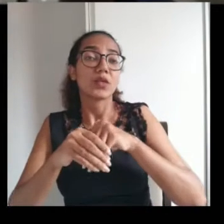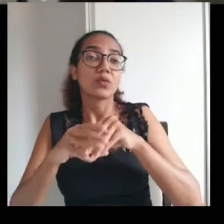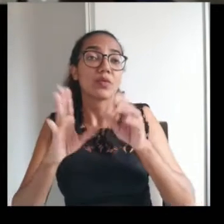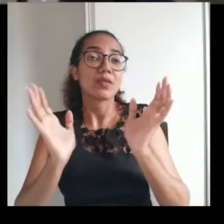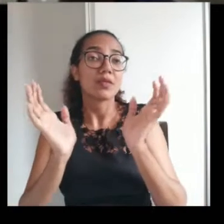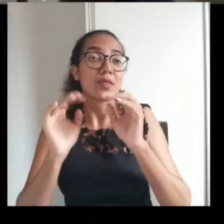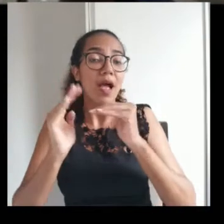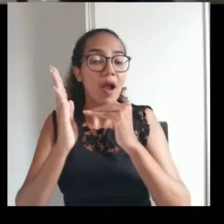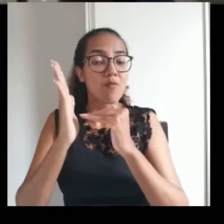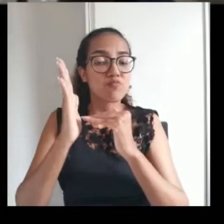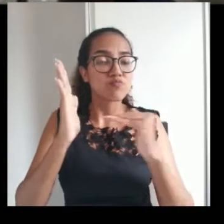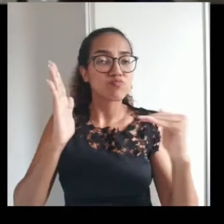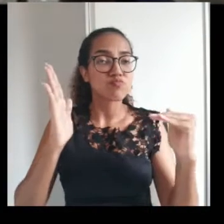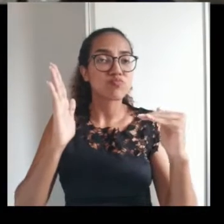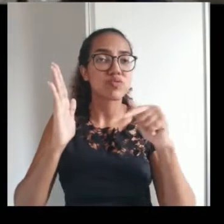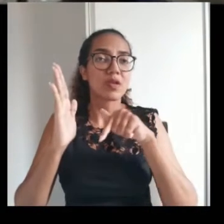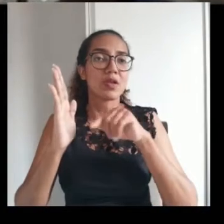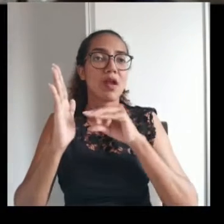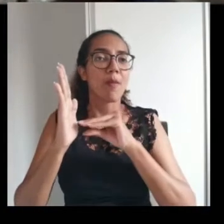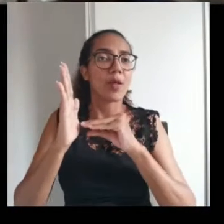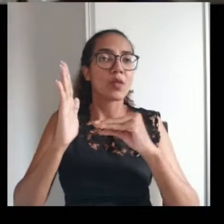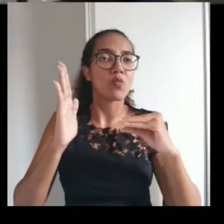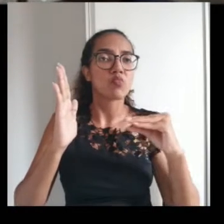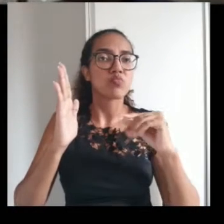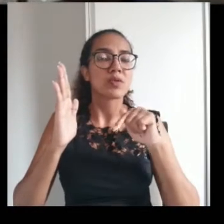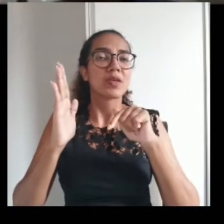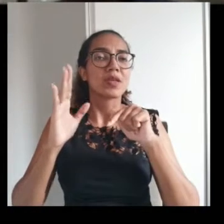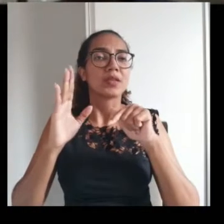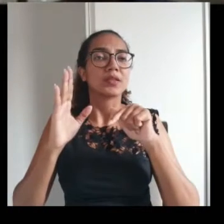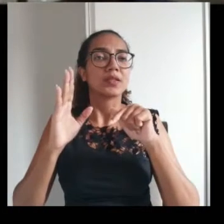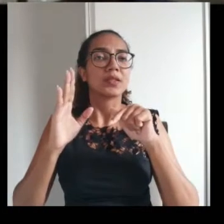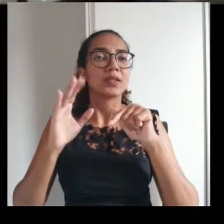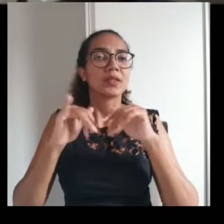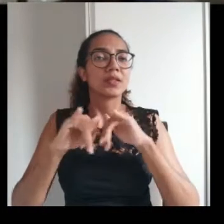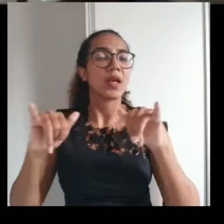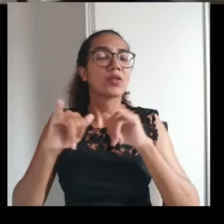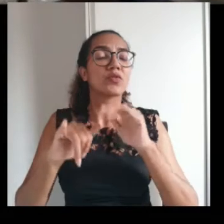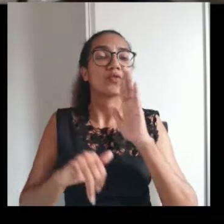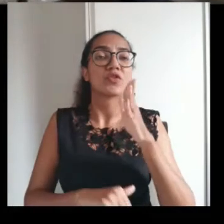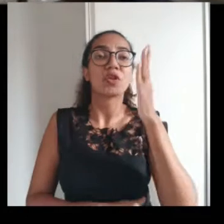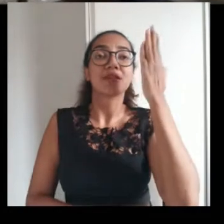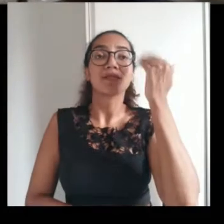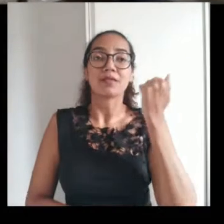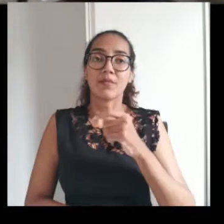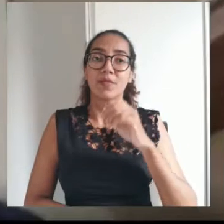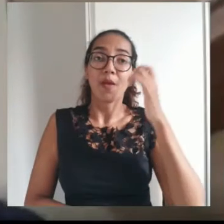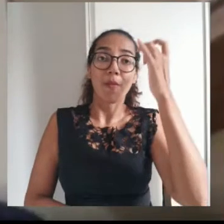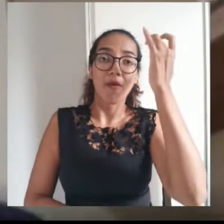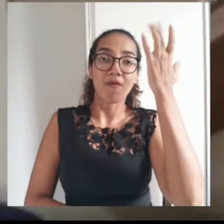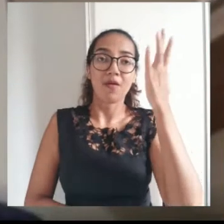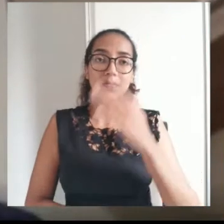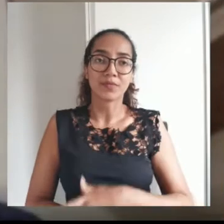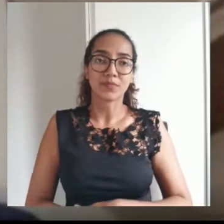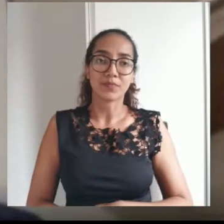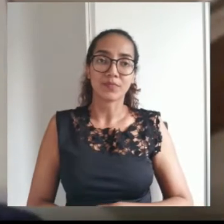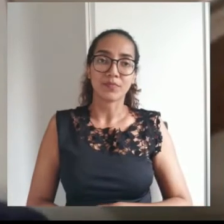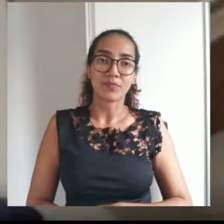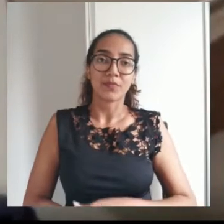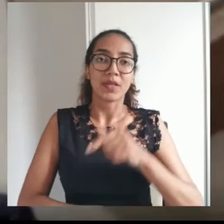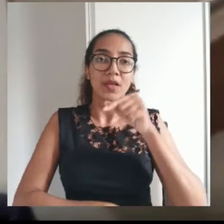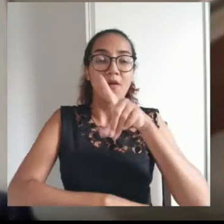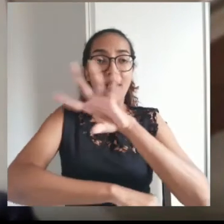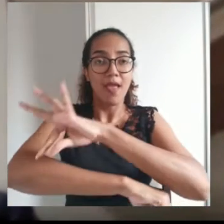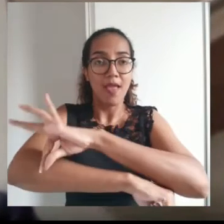de benefícios. E é justamente essa arquitetura, deixa eu mudar aqui o slide, tá certo? Que a gente vai usar